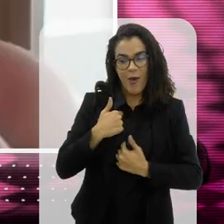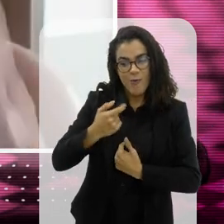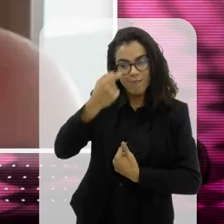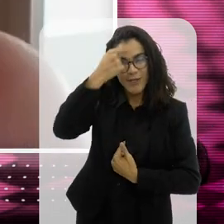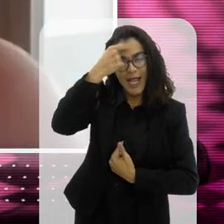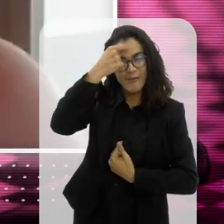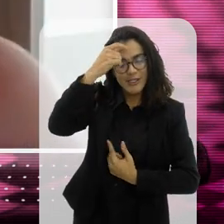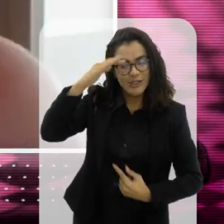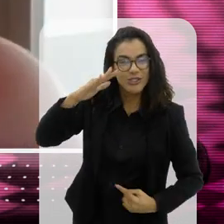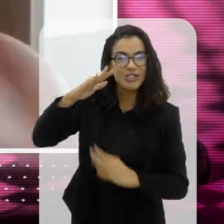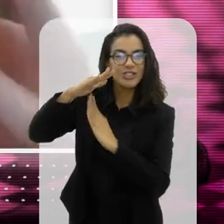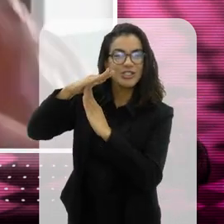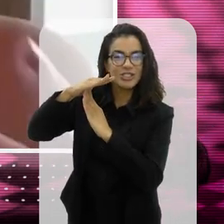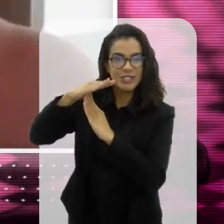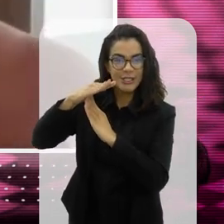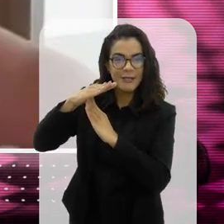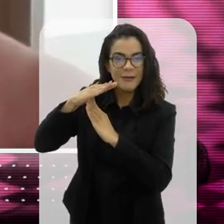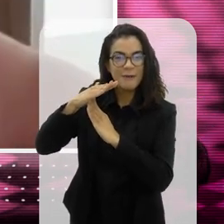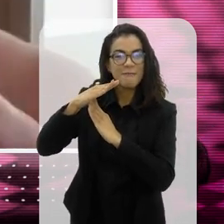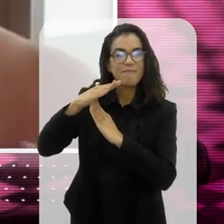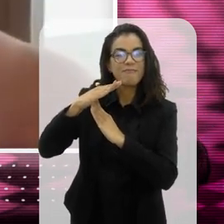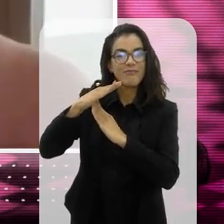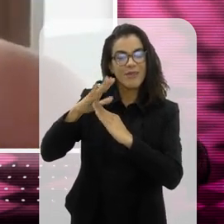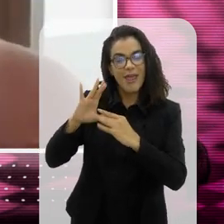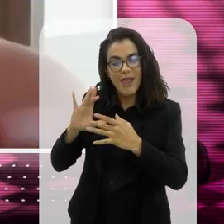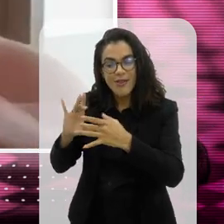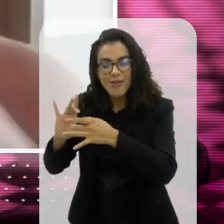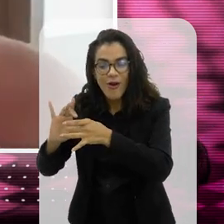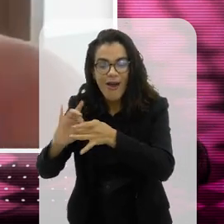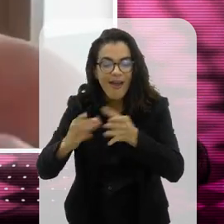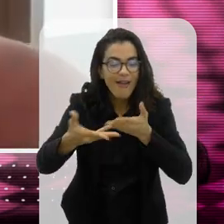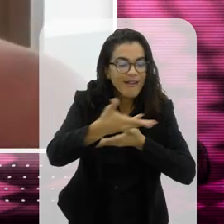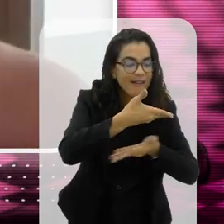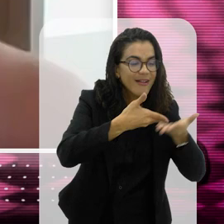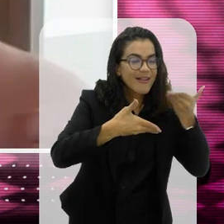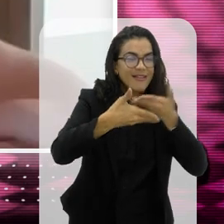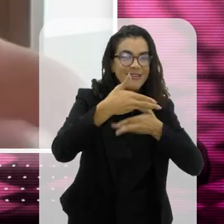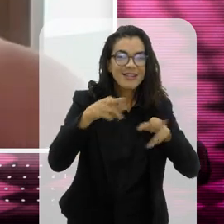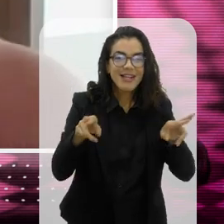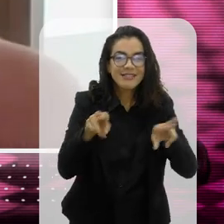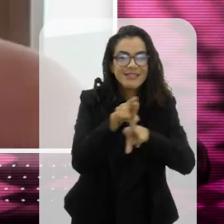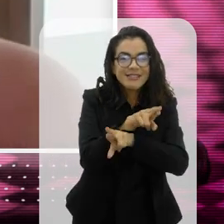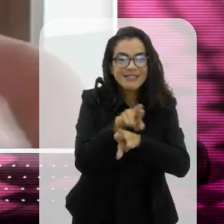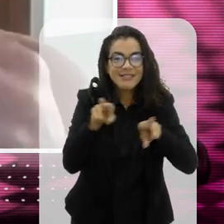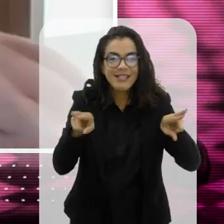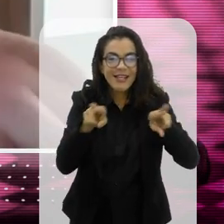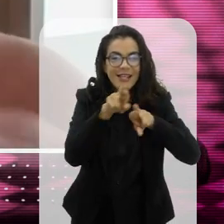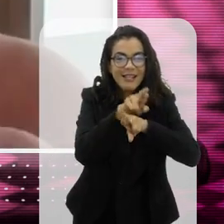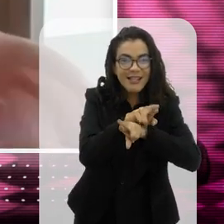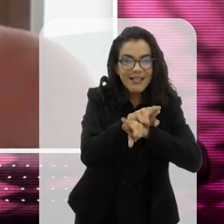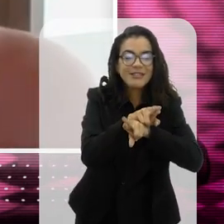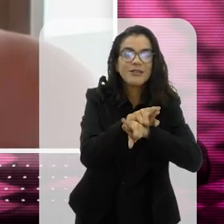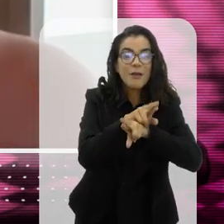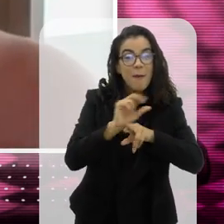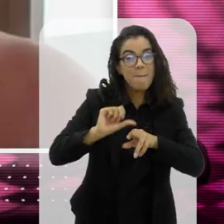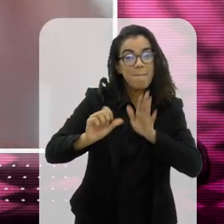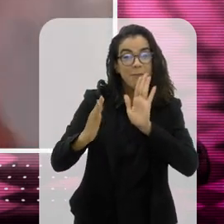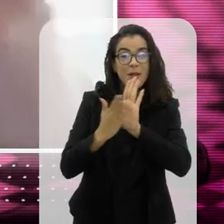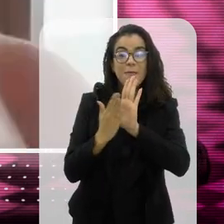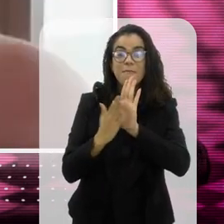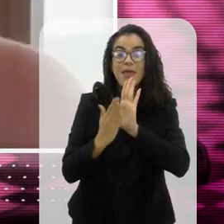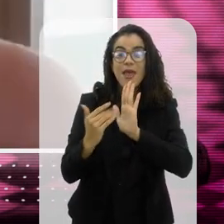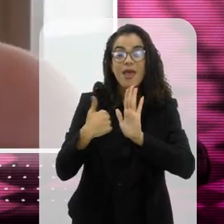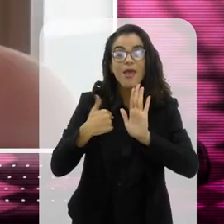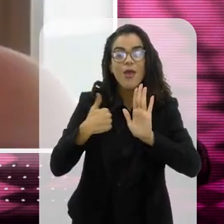cada mulher tomar consciência disso, ela constrói dentro da própria rede de apoio, dentro das relações dela, essa conscientização do outro. Mas